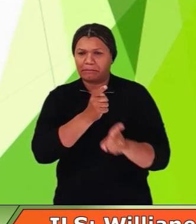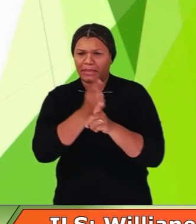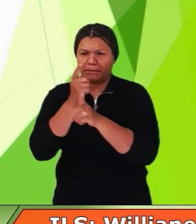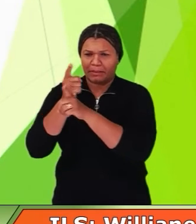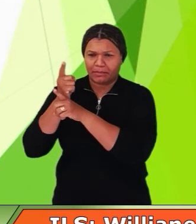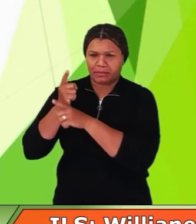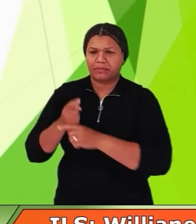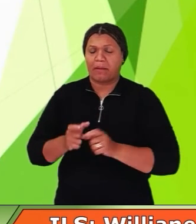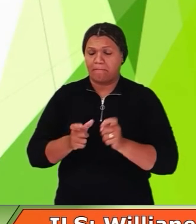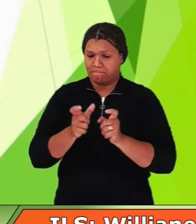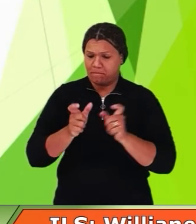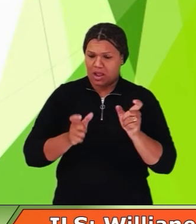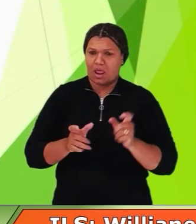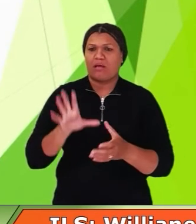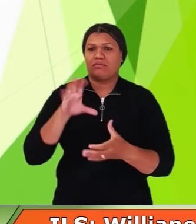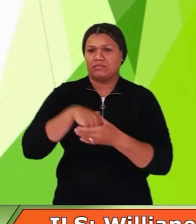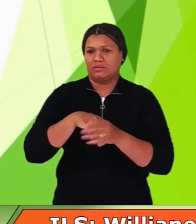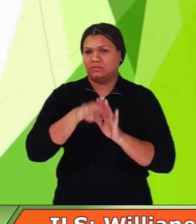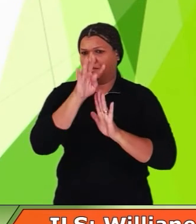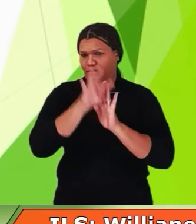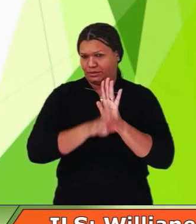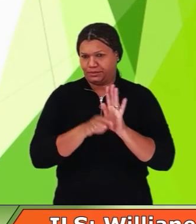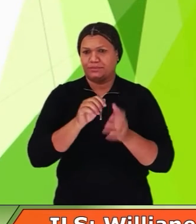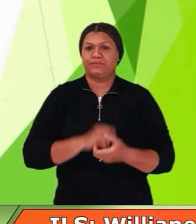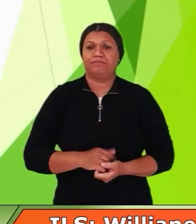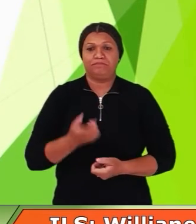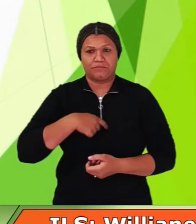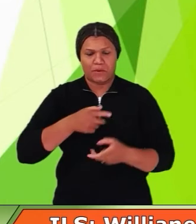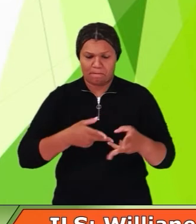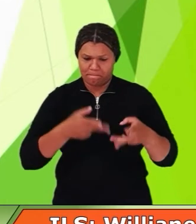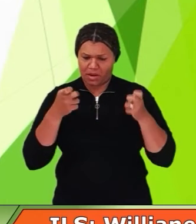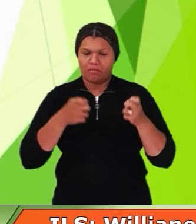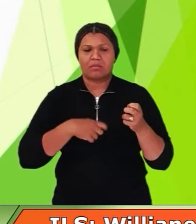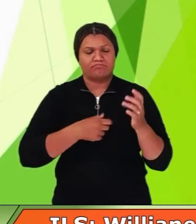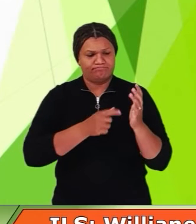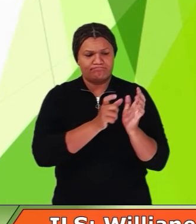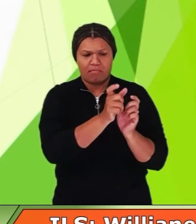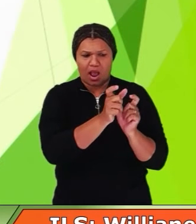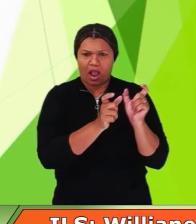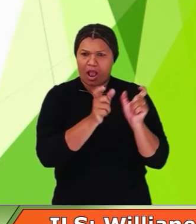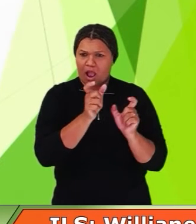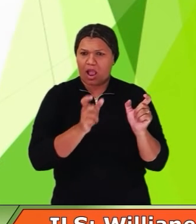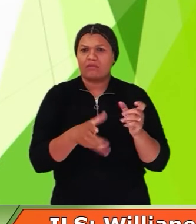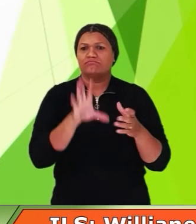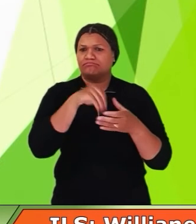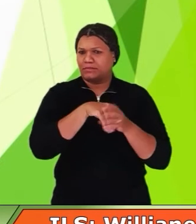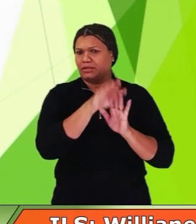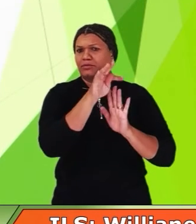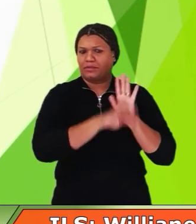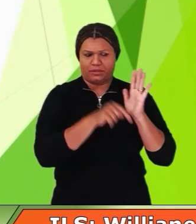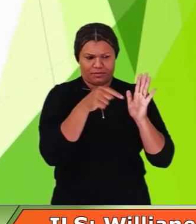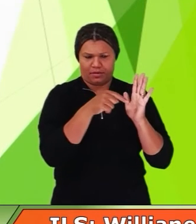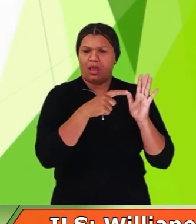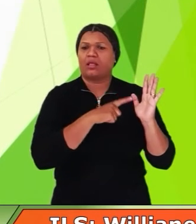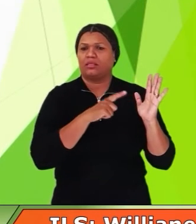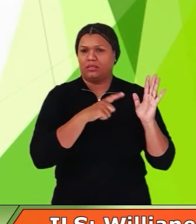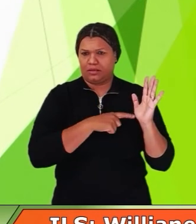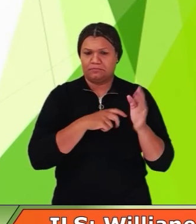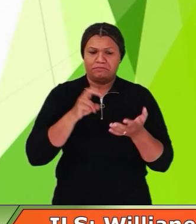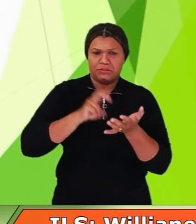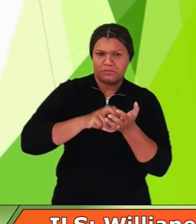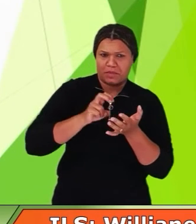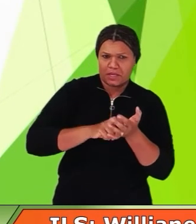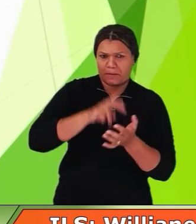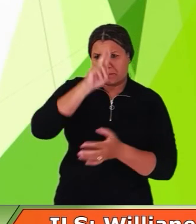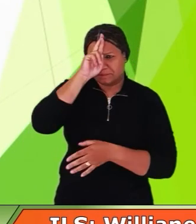texto Então nós percebemos que elas aparecem de manhã meio-dia e as